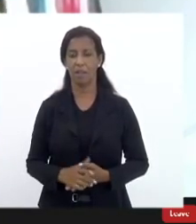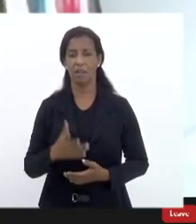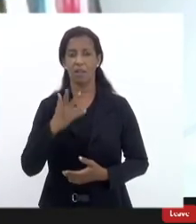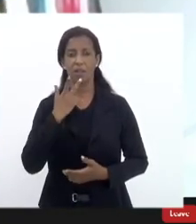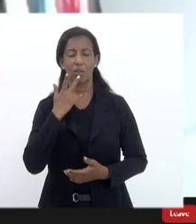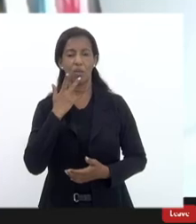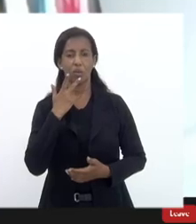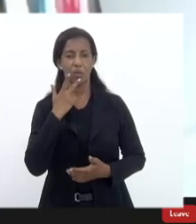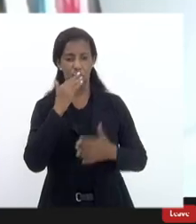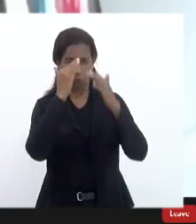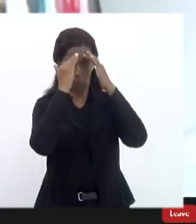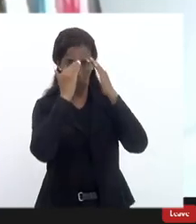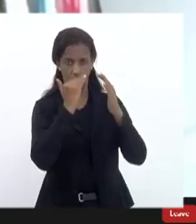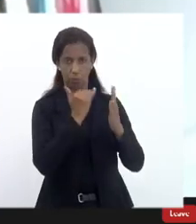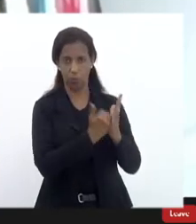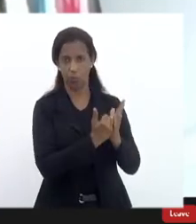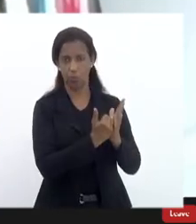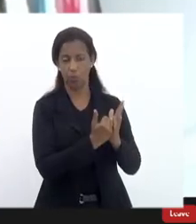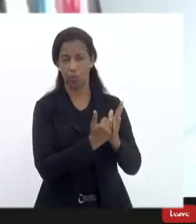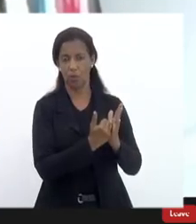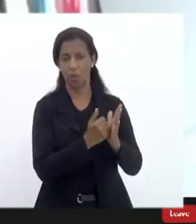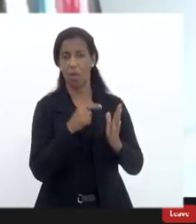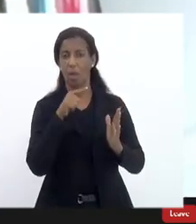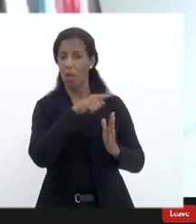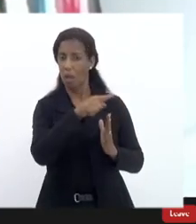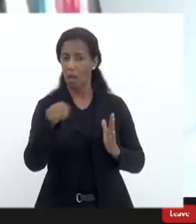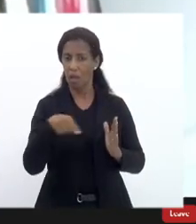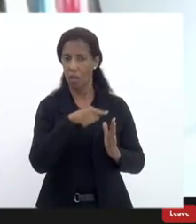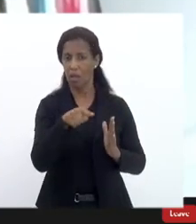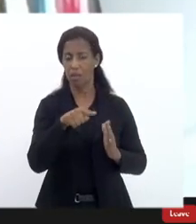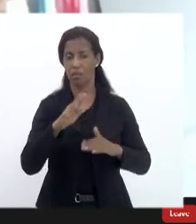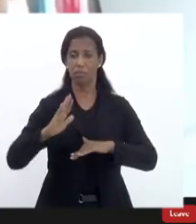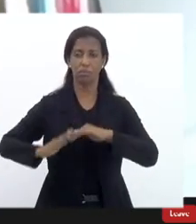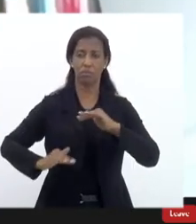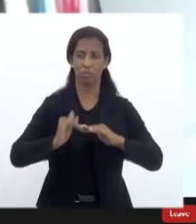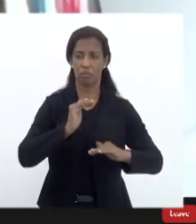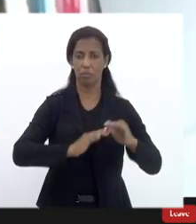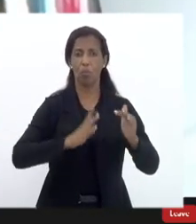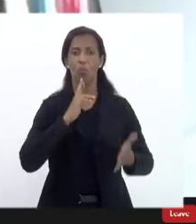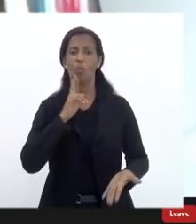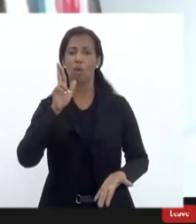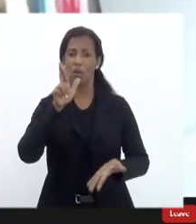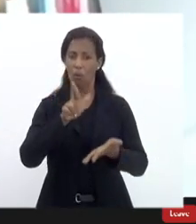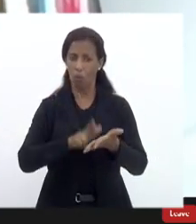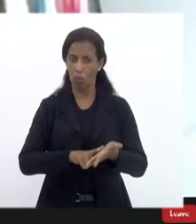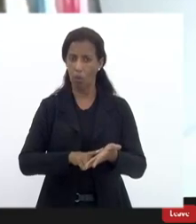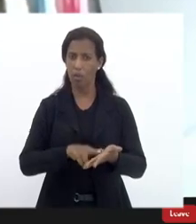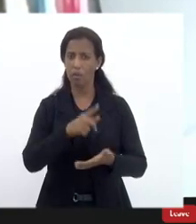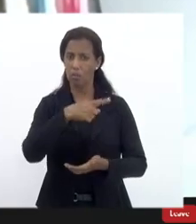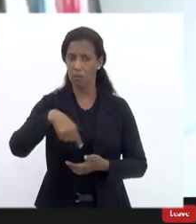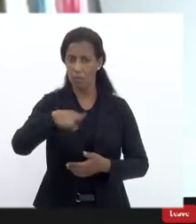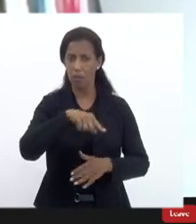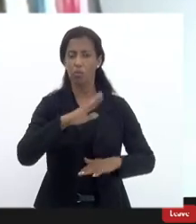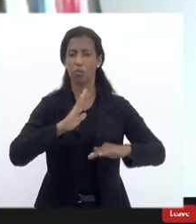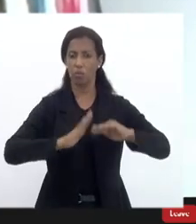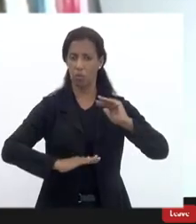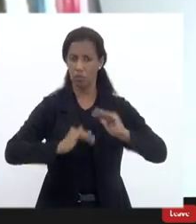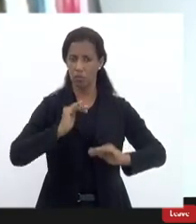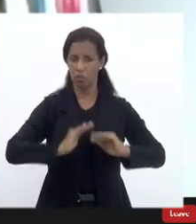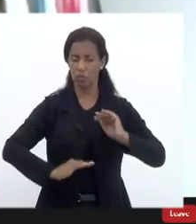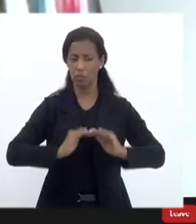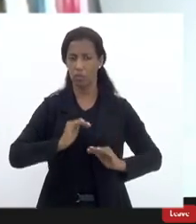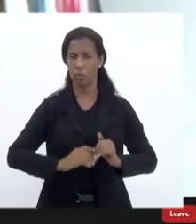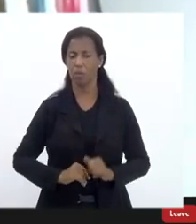do cumprimento a esses profissionais, o reconhecimento a esses profissionais.